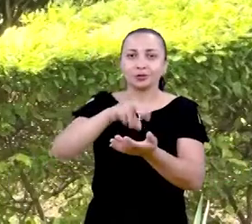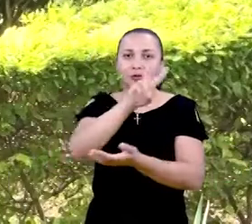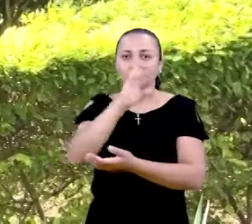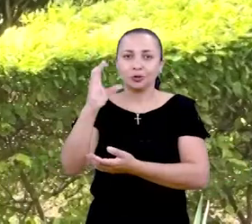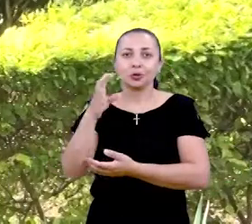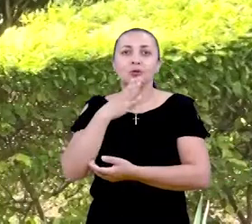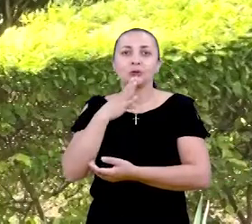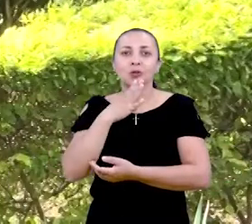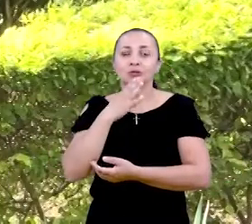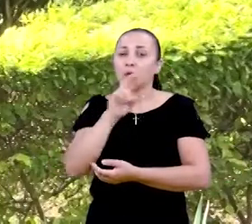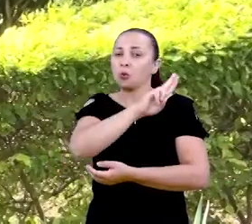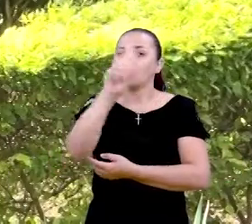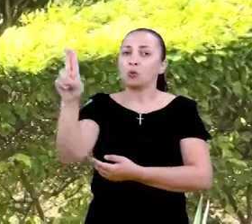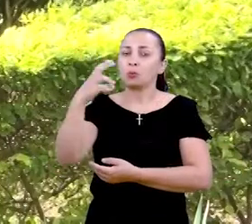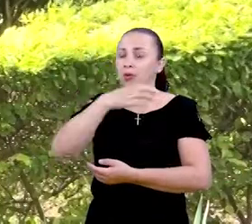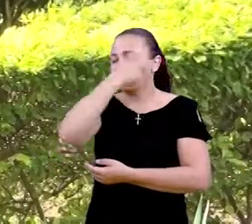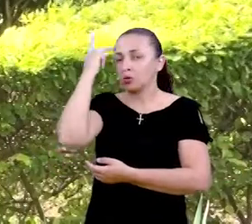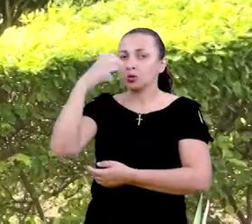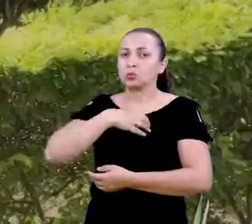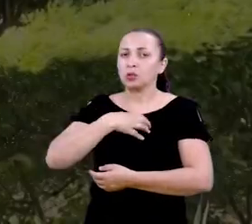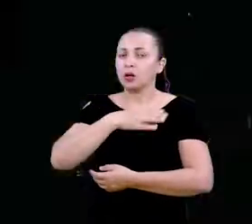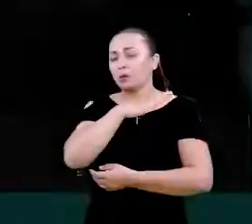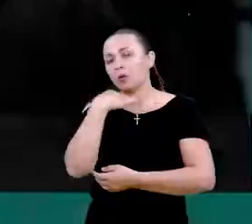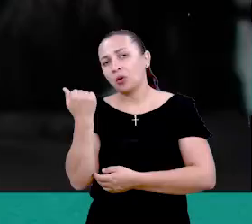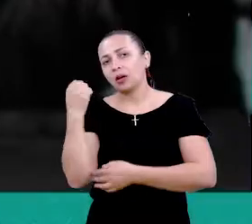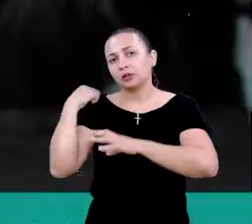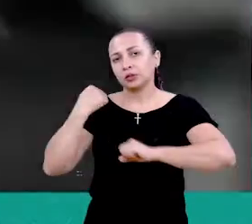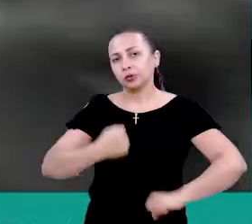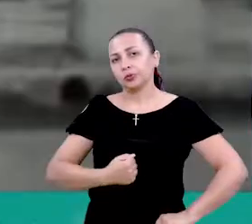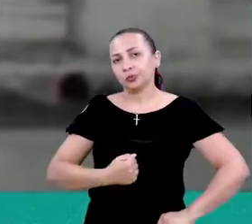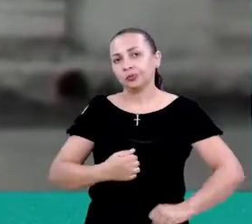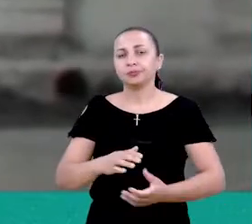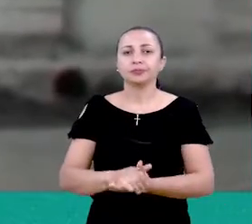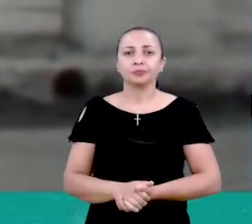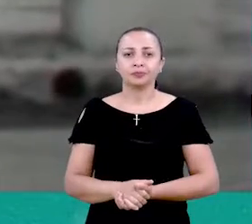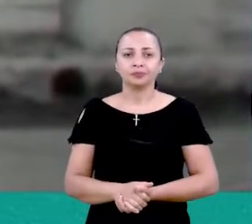dos baianos e baianas que tombaram na luta contra a ditadura.